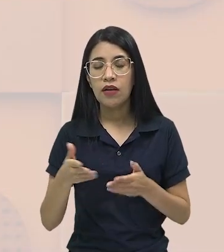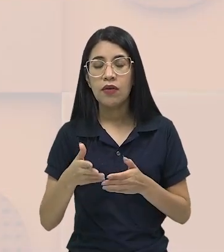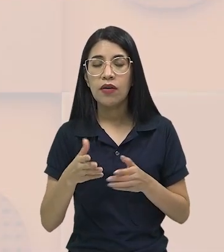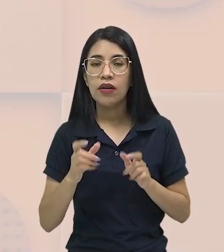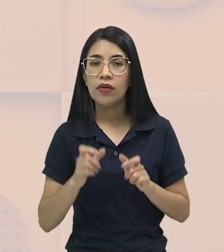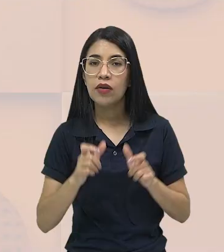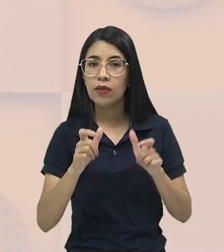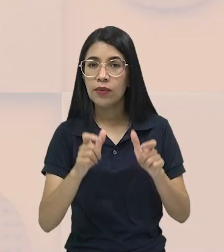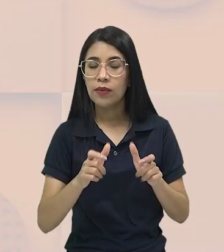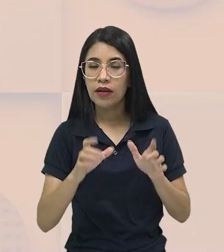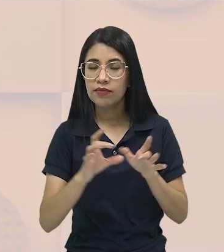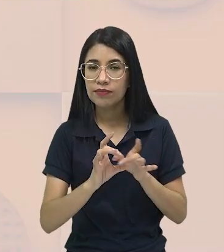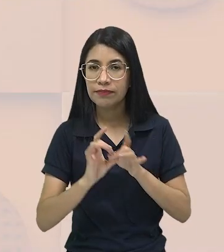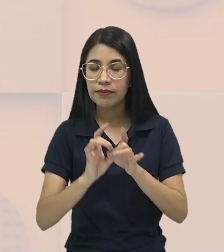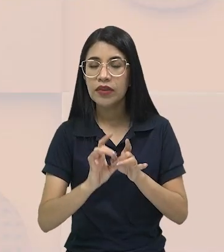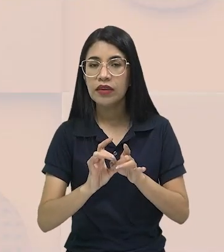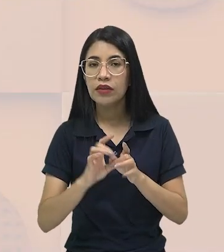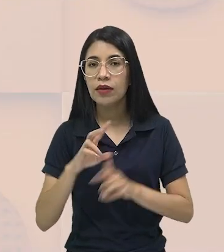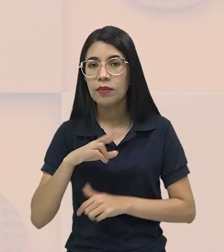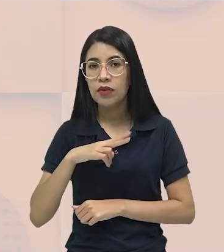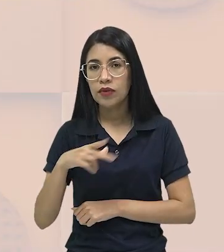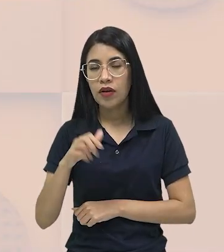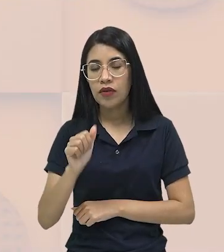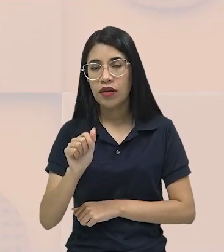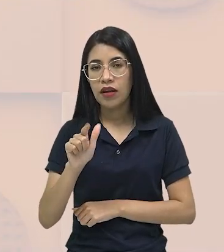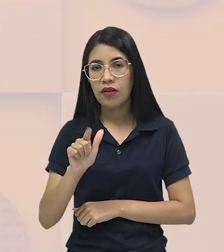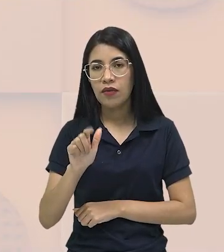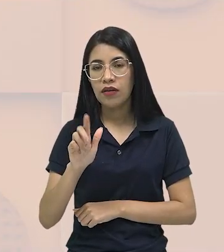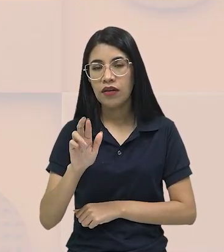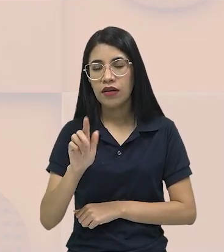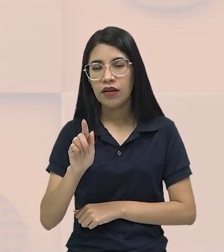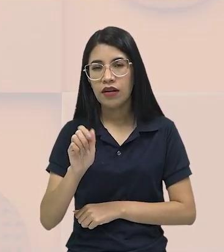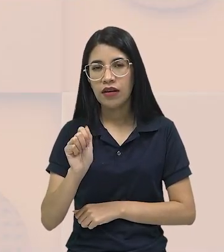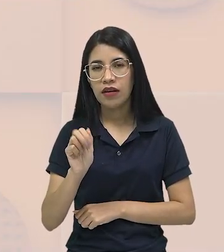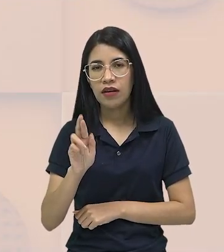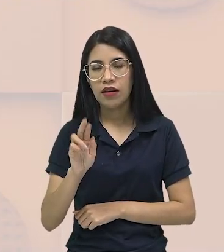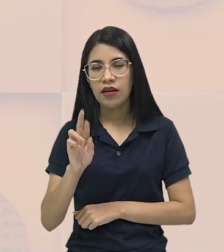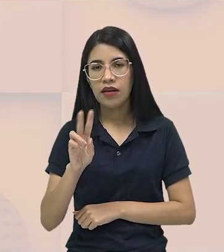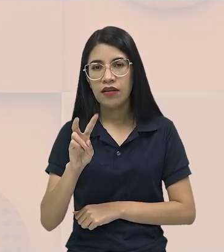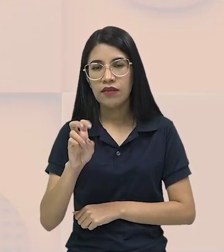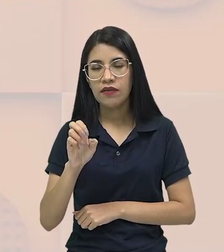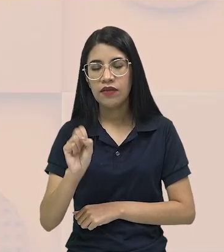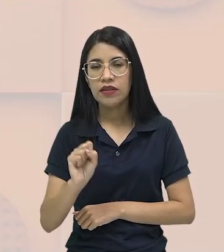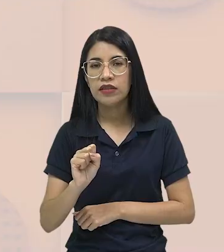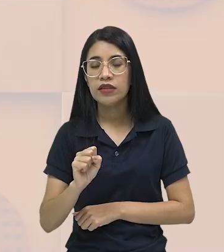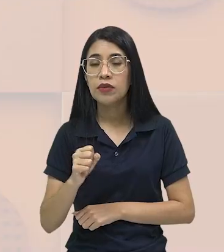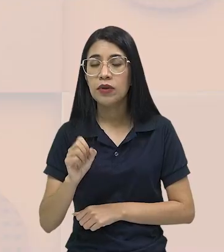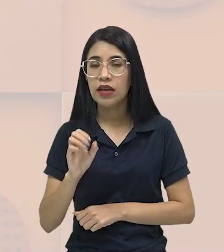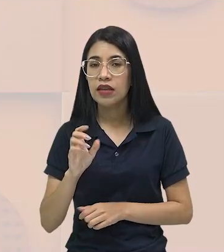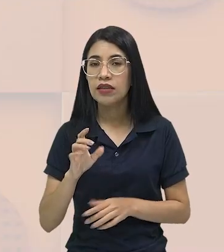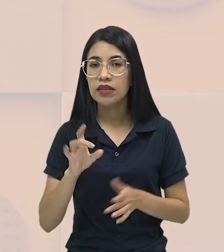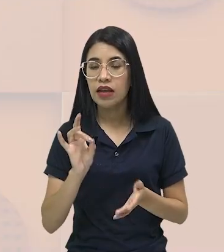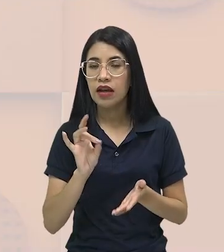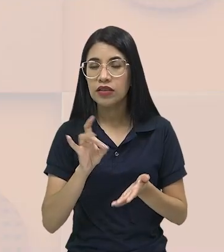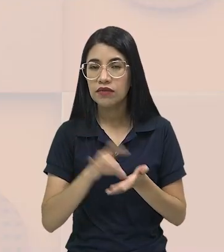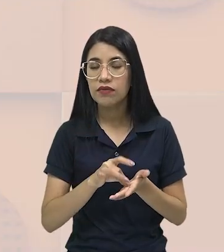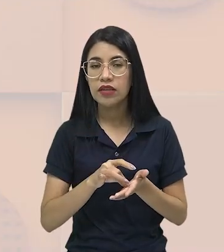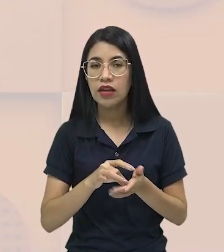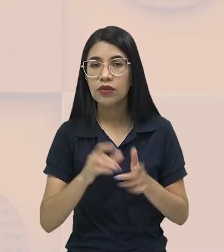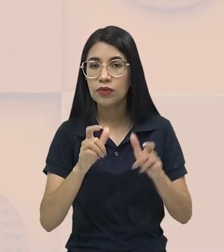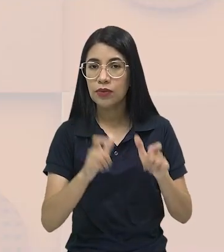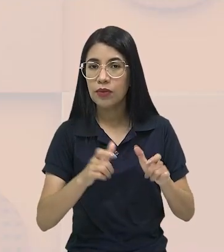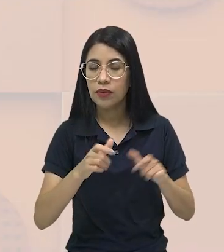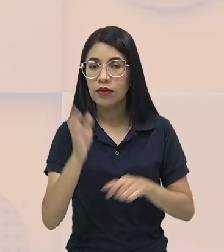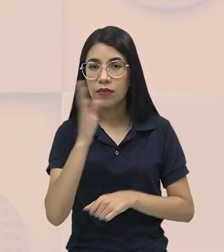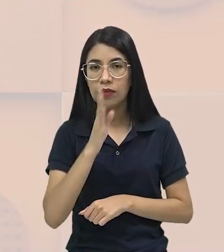um reino unido a Portugal e Algarves. Ou seja, ele está, sim, em solo português, né? Olha só que